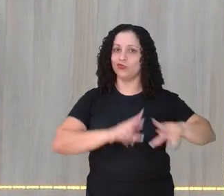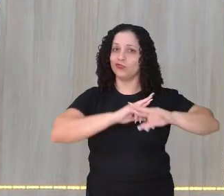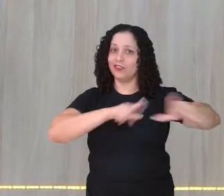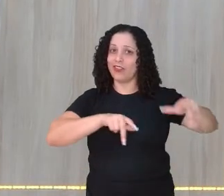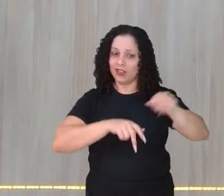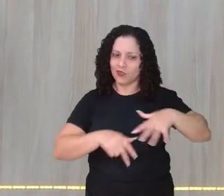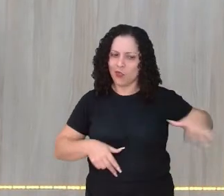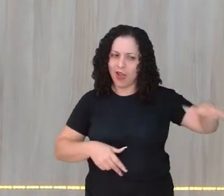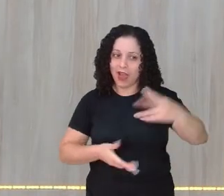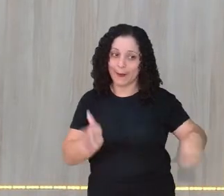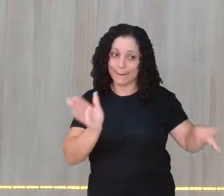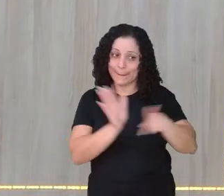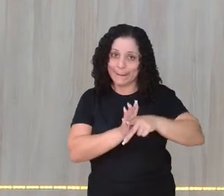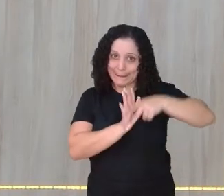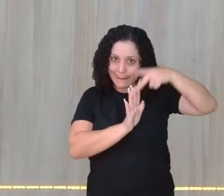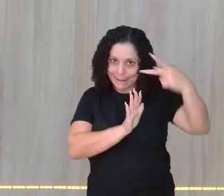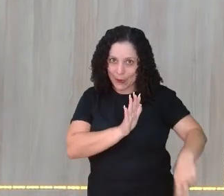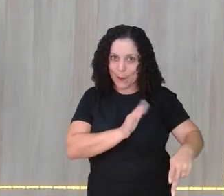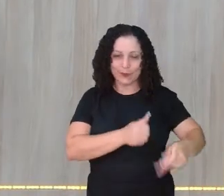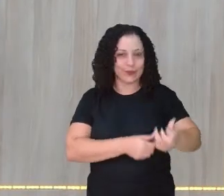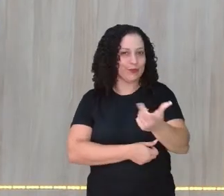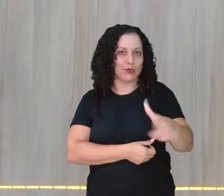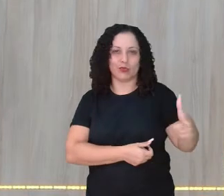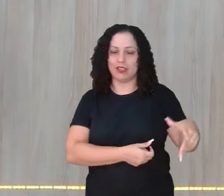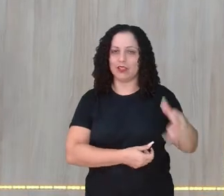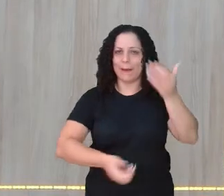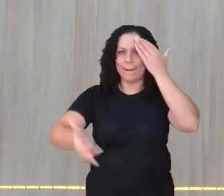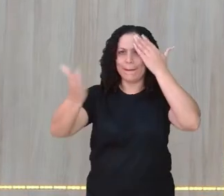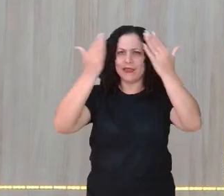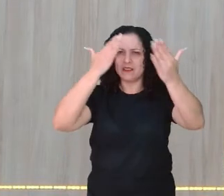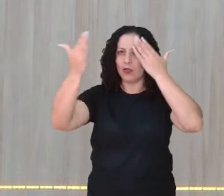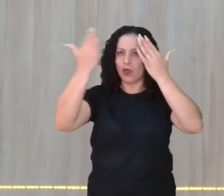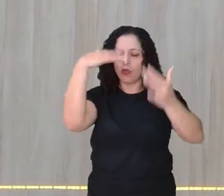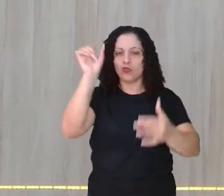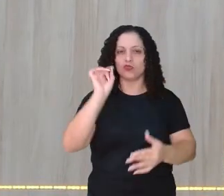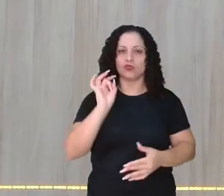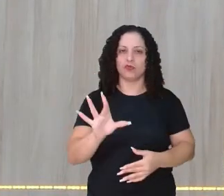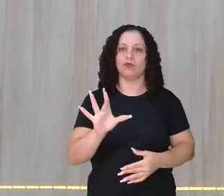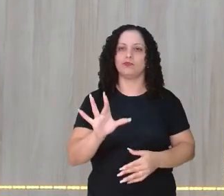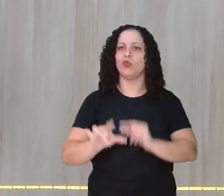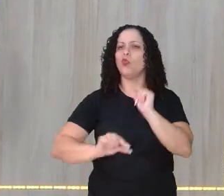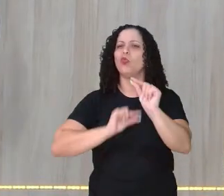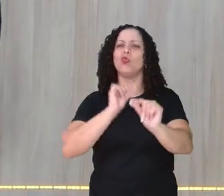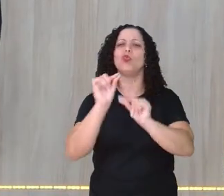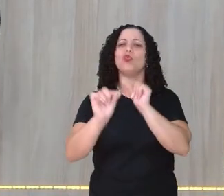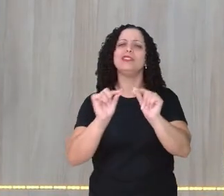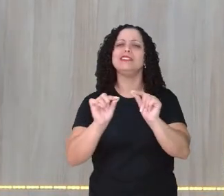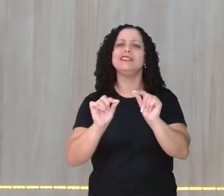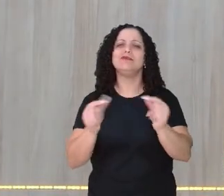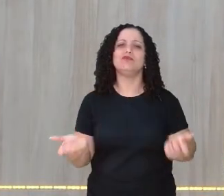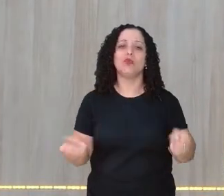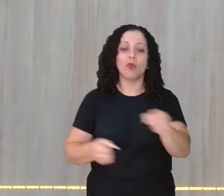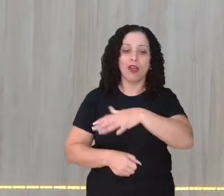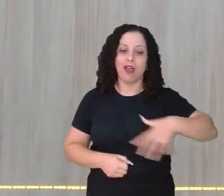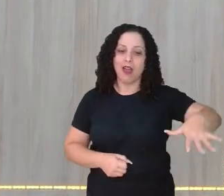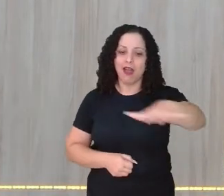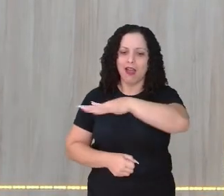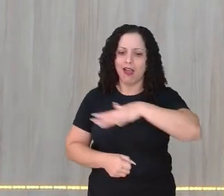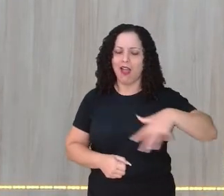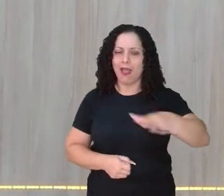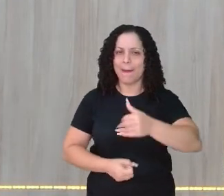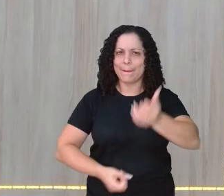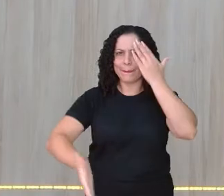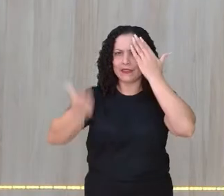um espaço físico. Pode ser psicológico. Então, professora, o que seria então o espaço